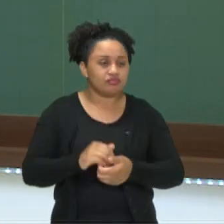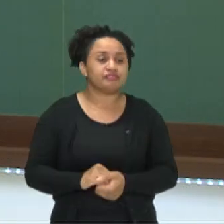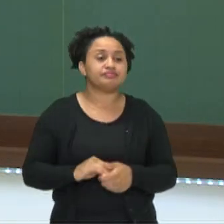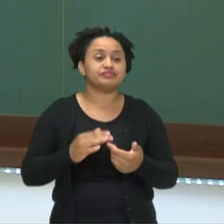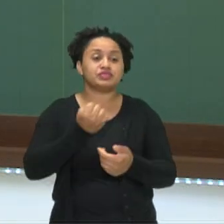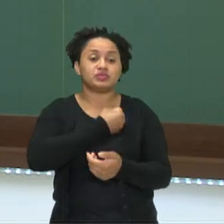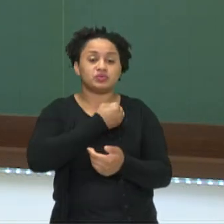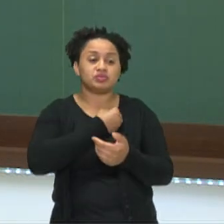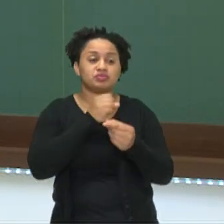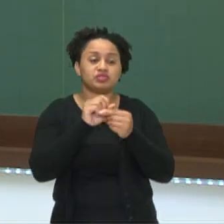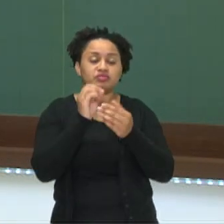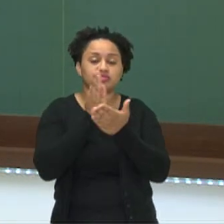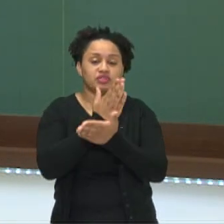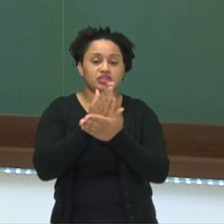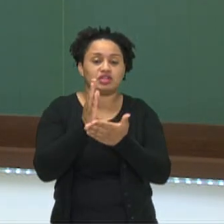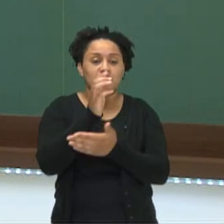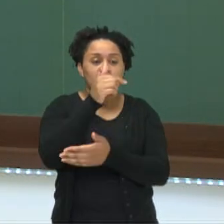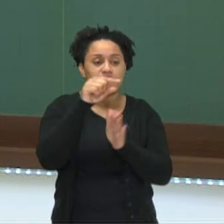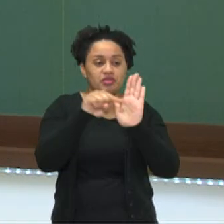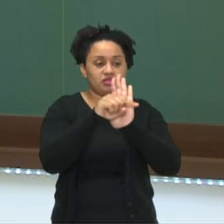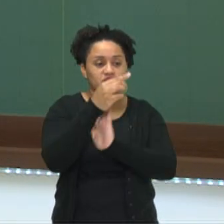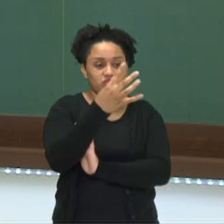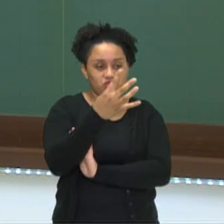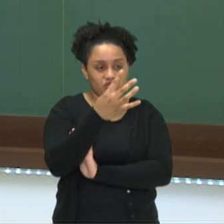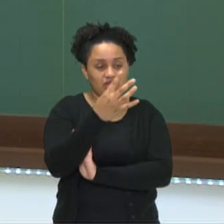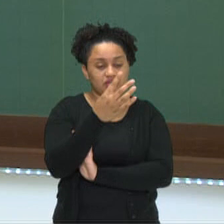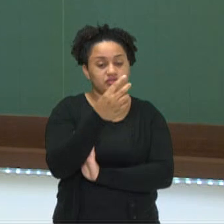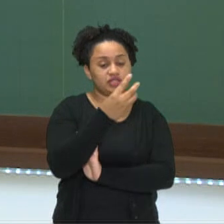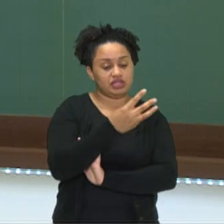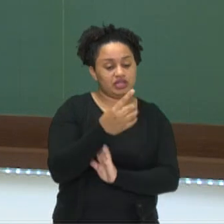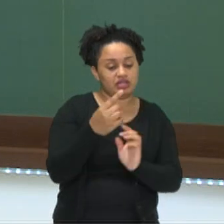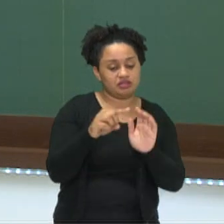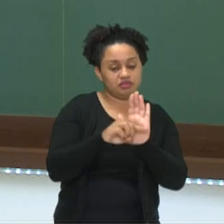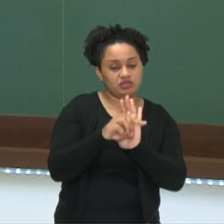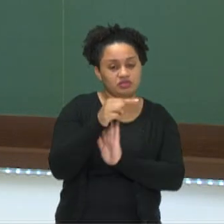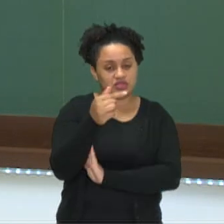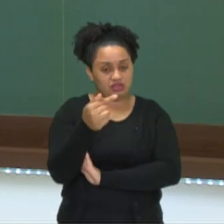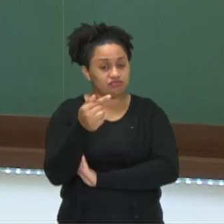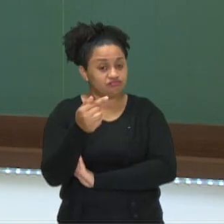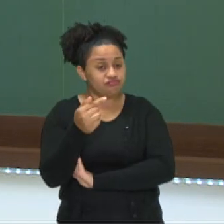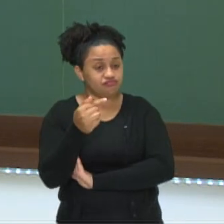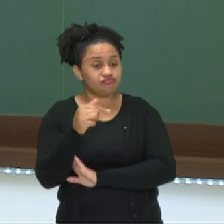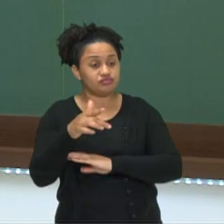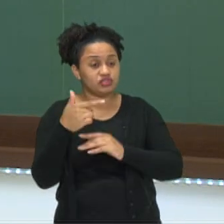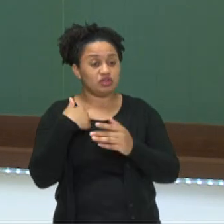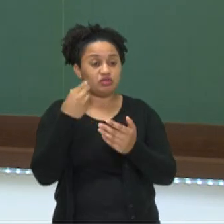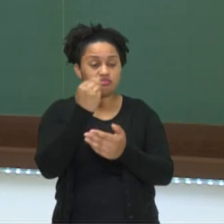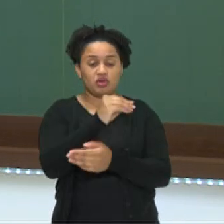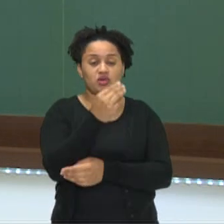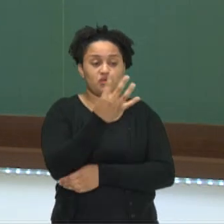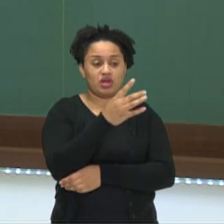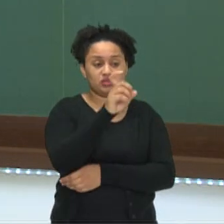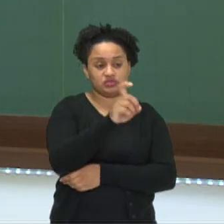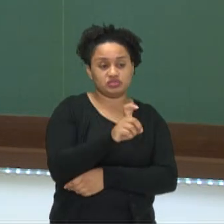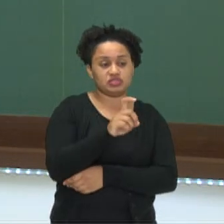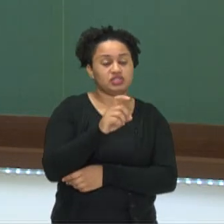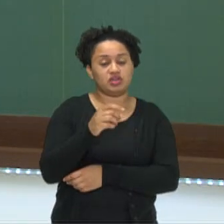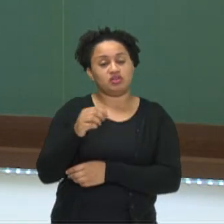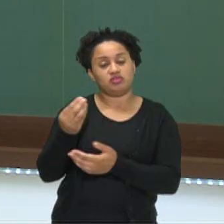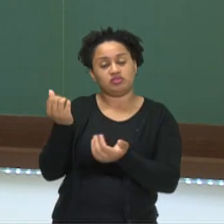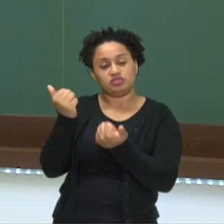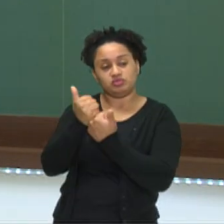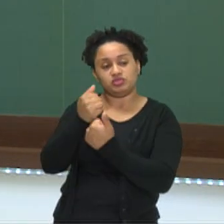vou desmembrar o menos 4 vai ser 3 e menos 7. Então, no lugar de escrever 4x, eu vou